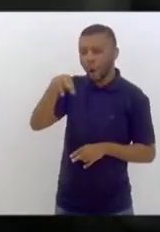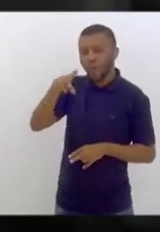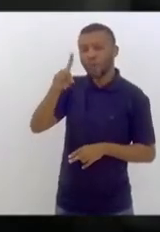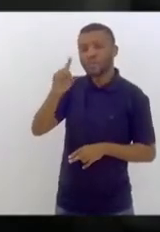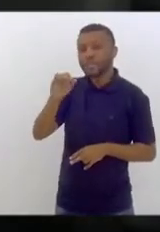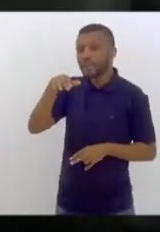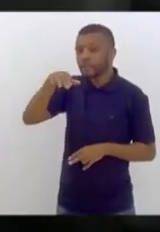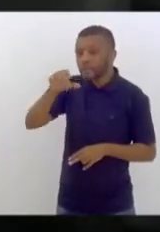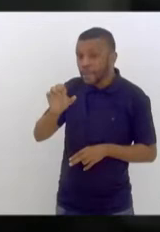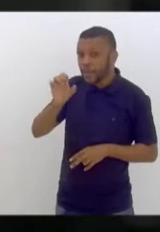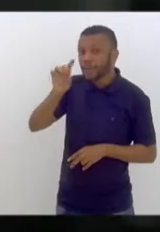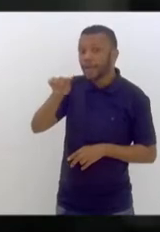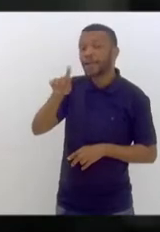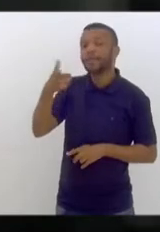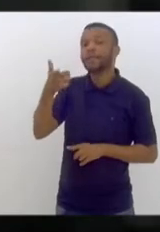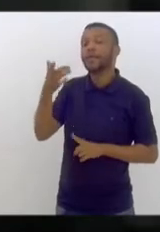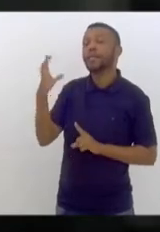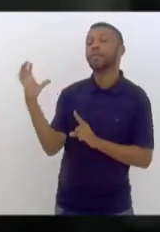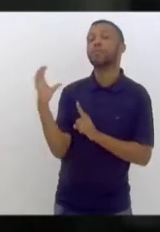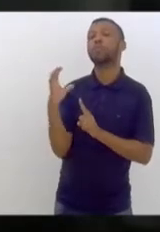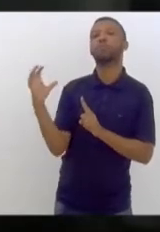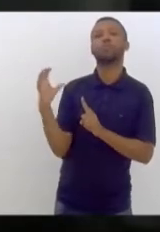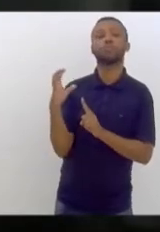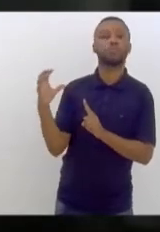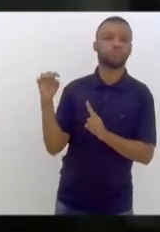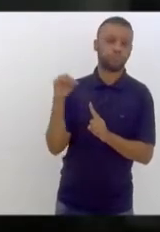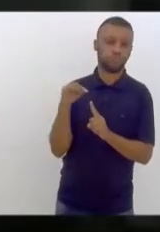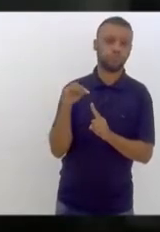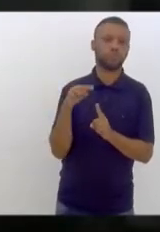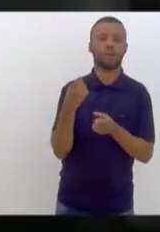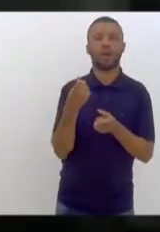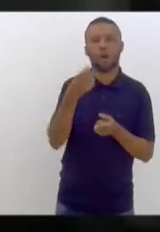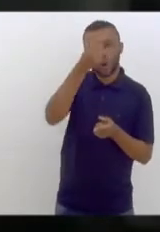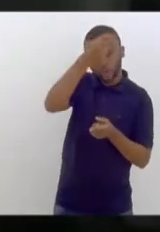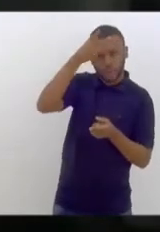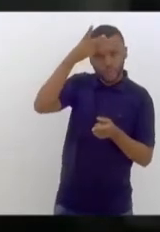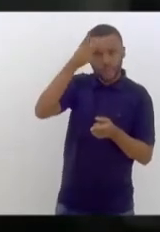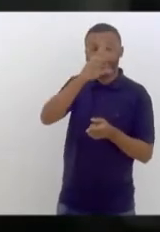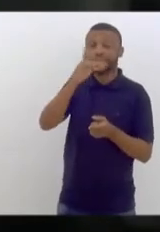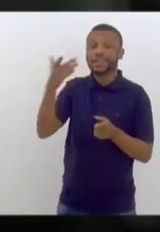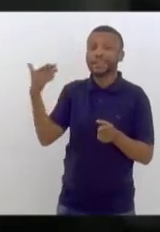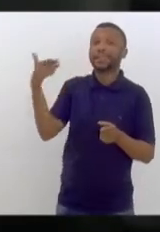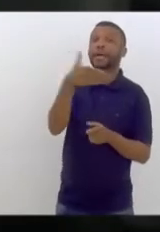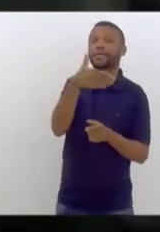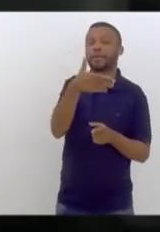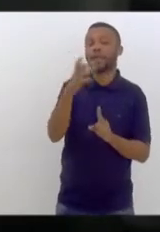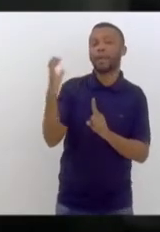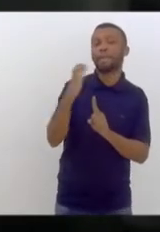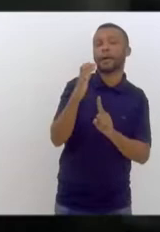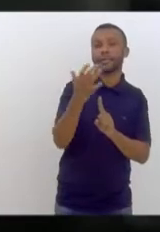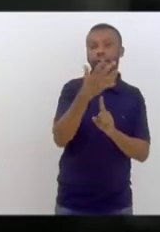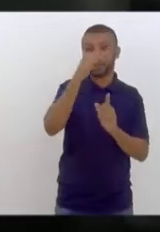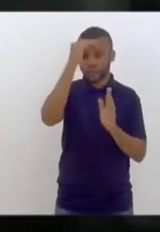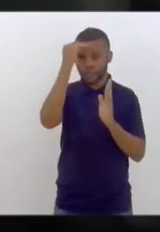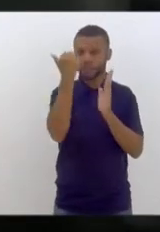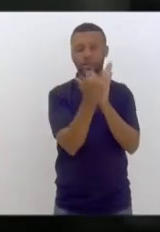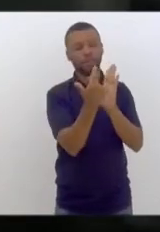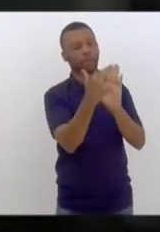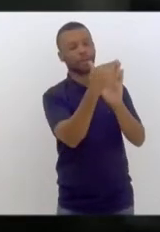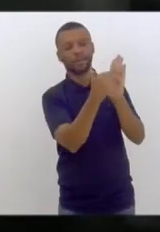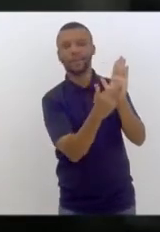ser diretamente impactado, seus municípios serão diretamente impactados nesses critérios. Então, não